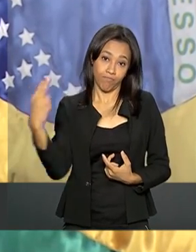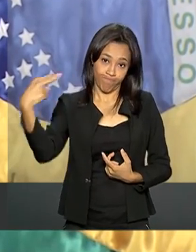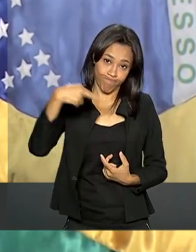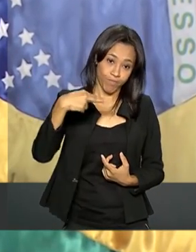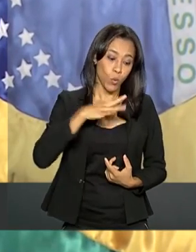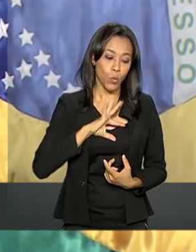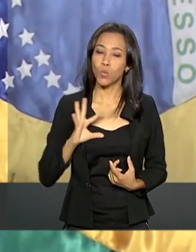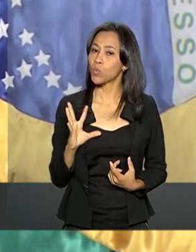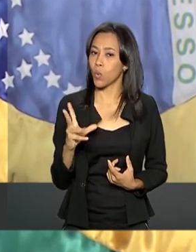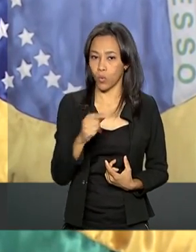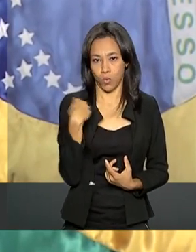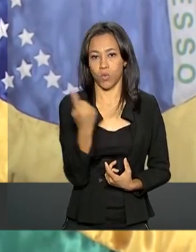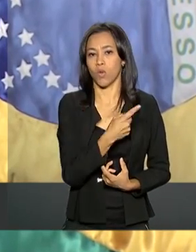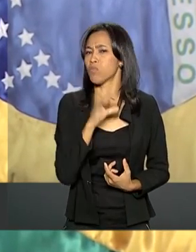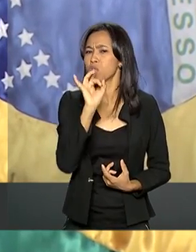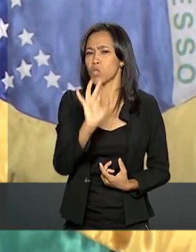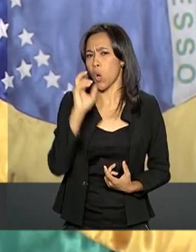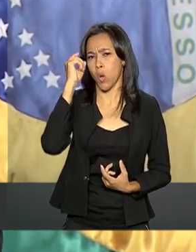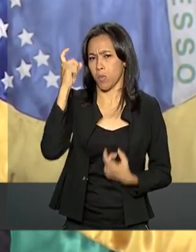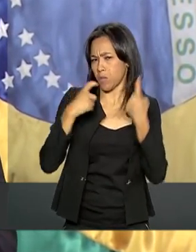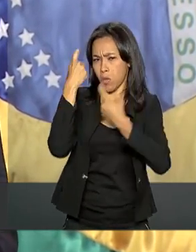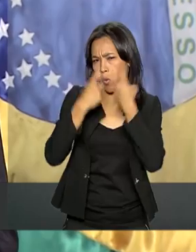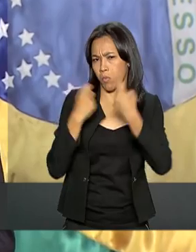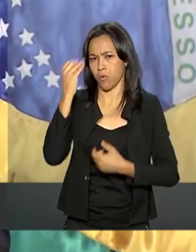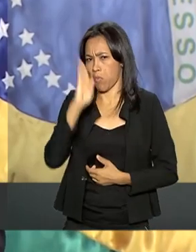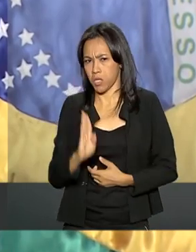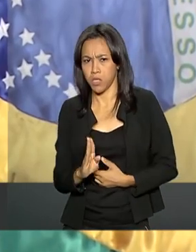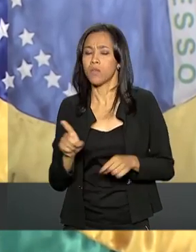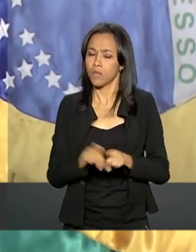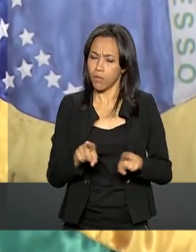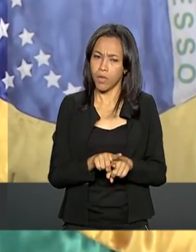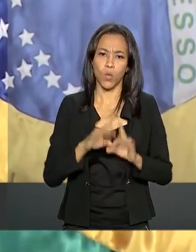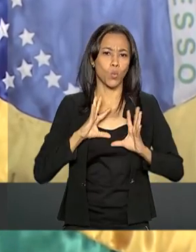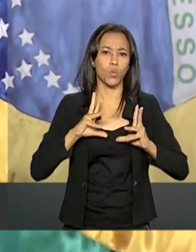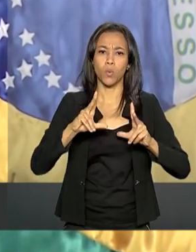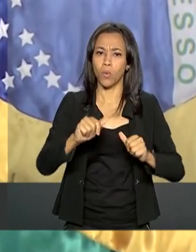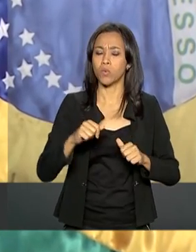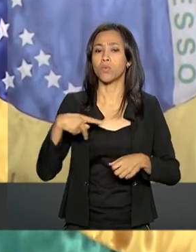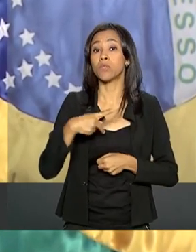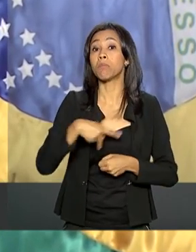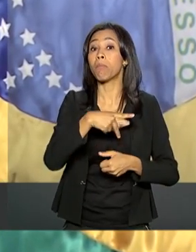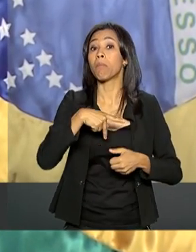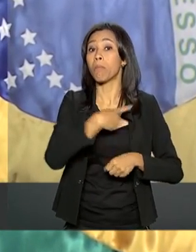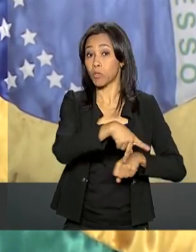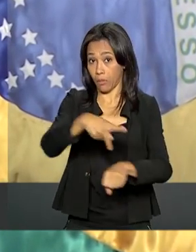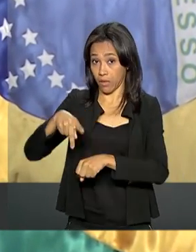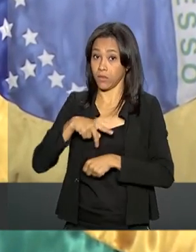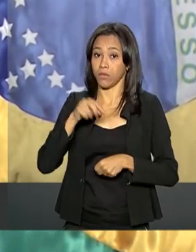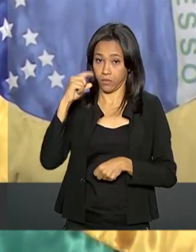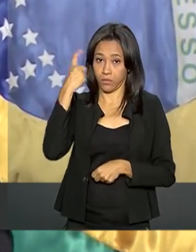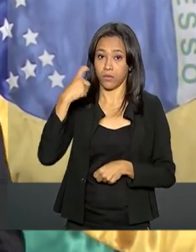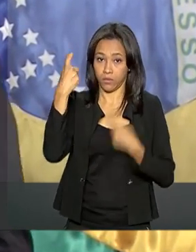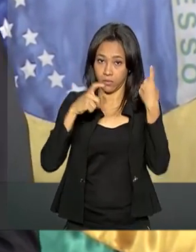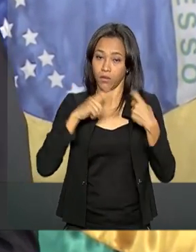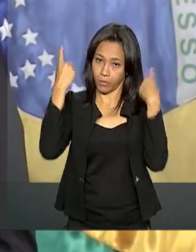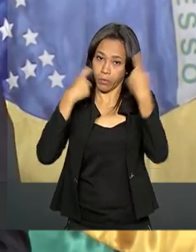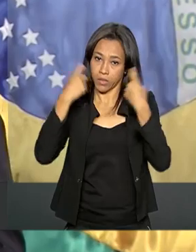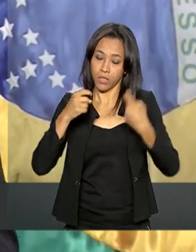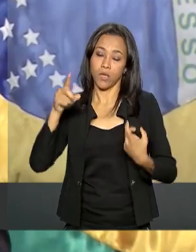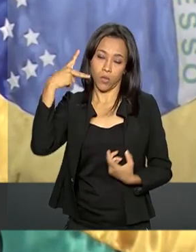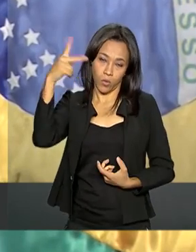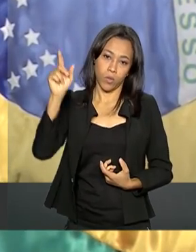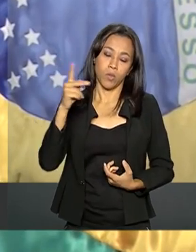não apenas o Brasil ou a Venezuela, com todos nós. Até porque o que nós estamos assistindo na América do Sul